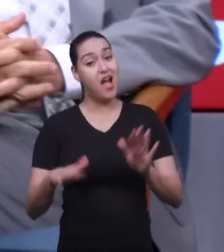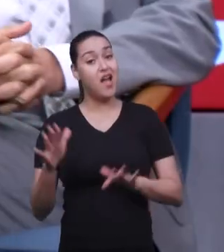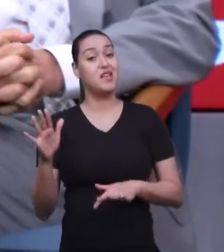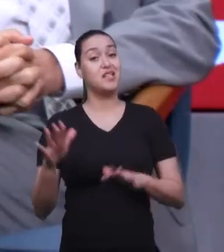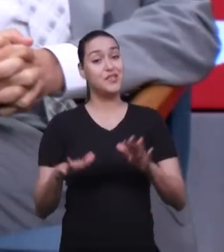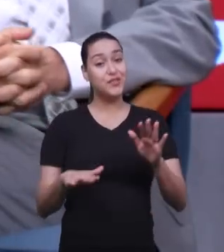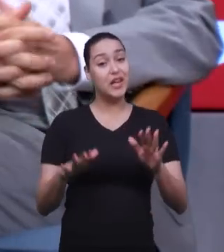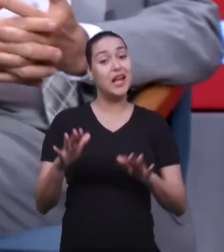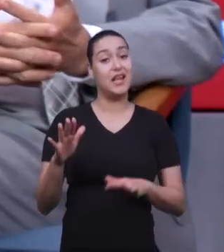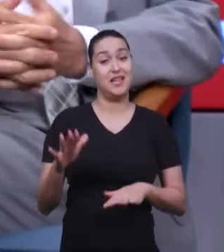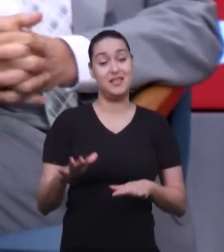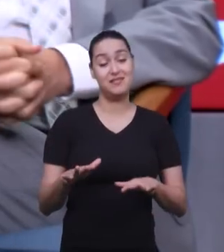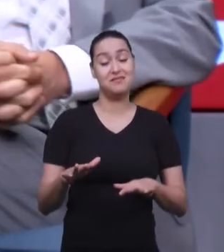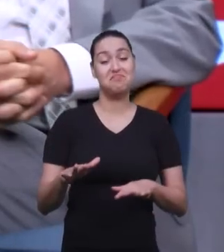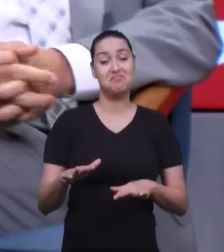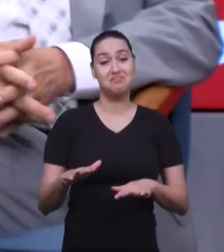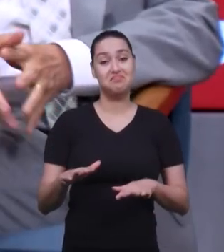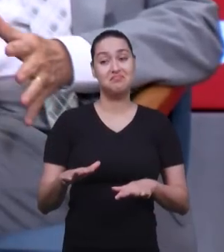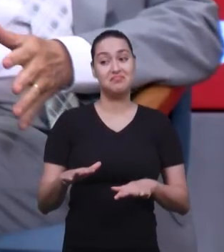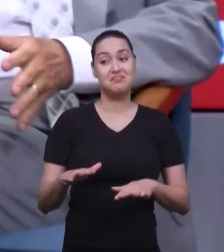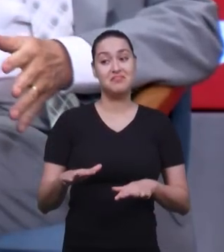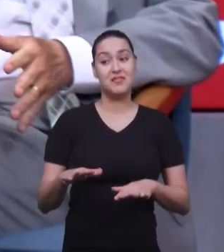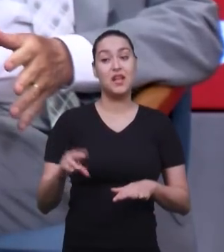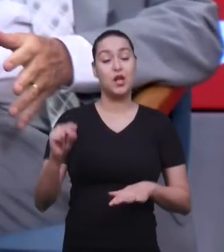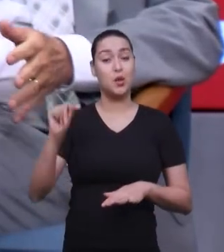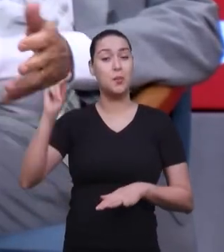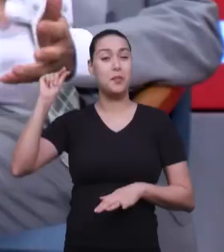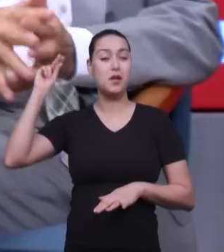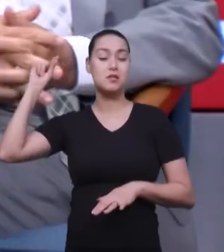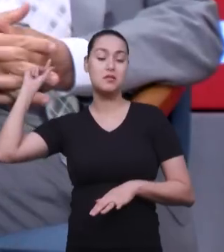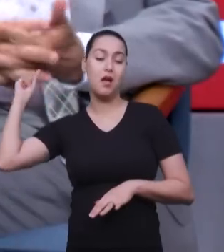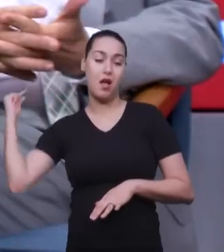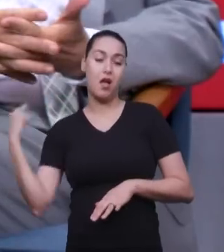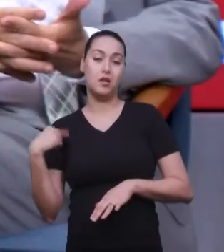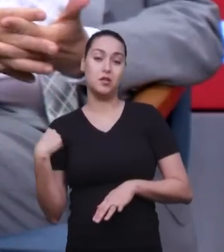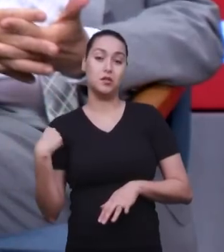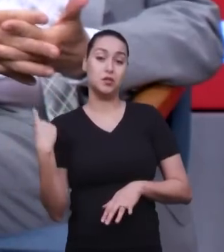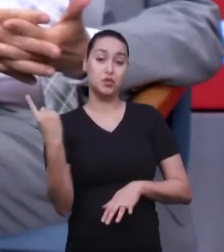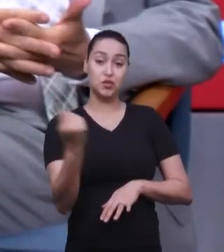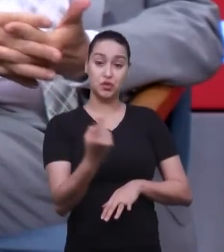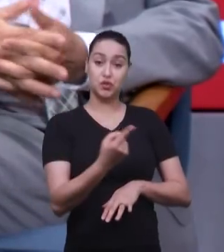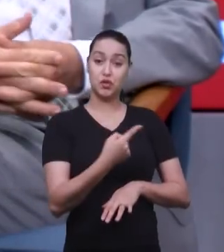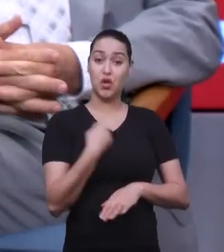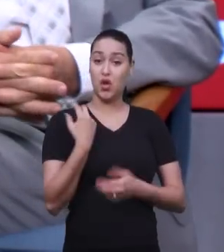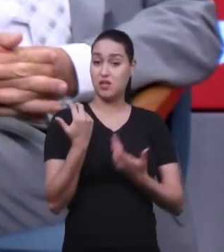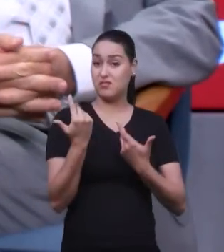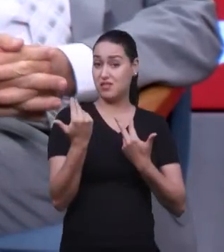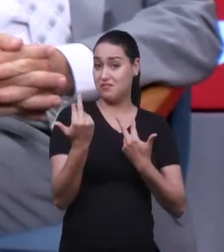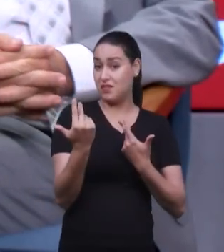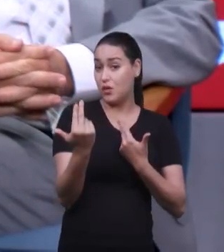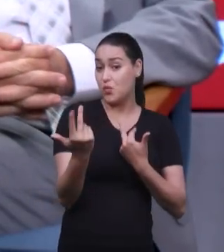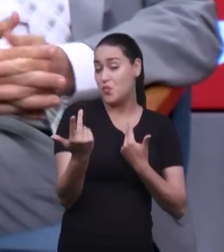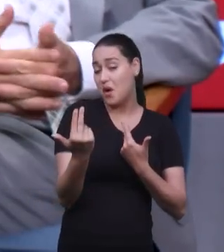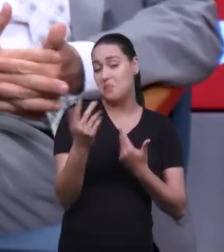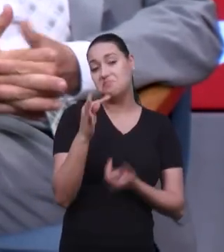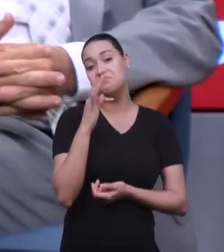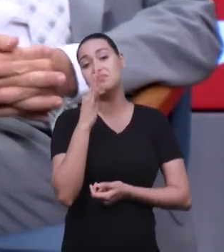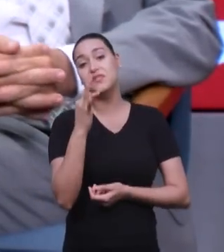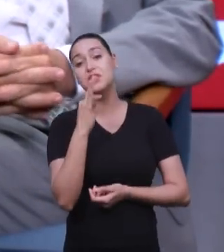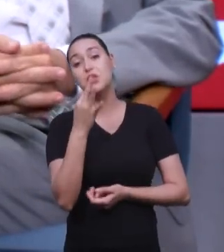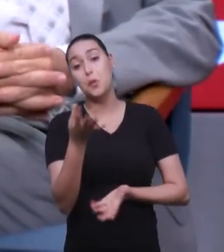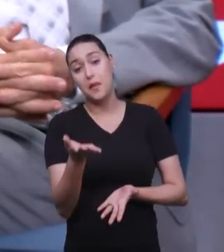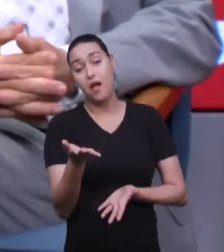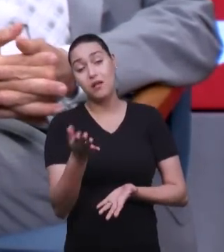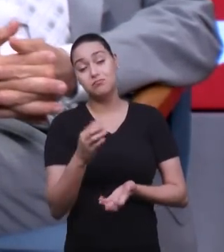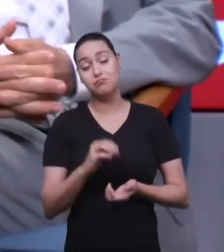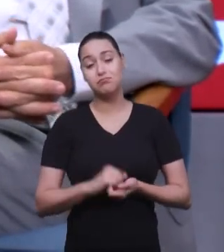Às vezes, ou algumas vezes, ou talvez no passado, alguns de nós temos feito a mesma coisa